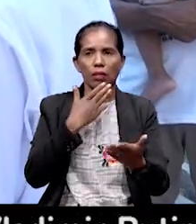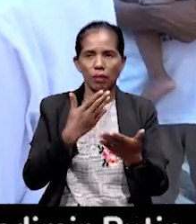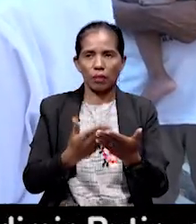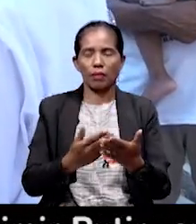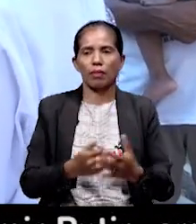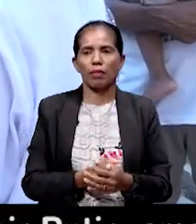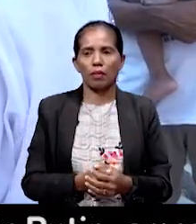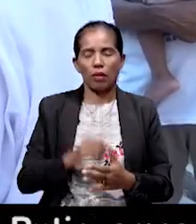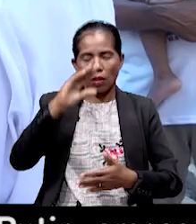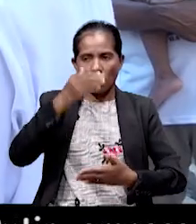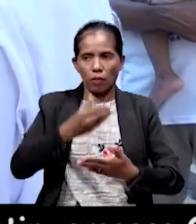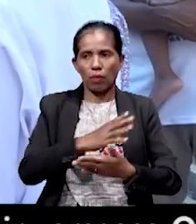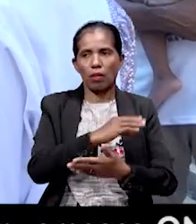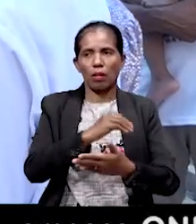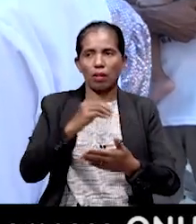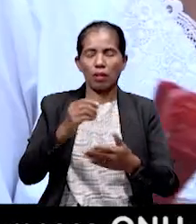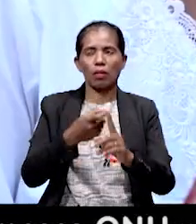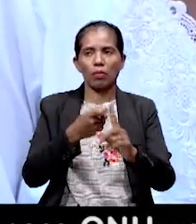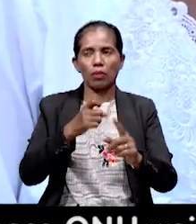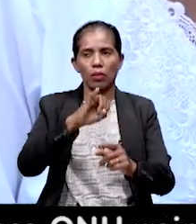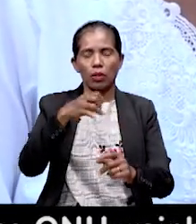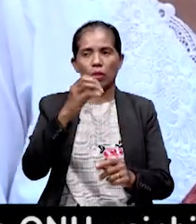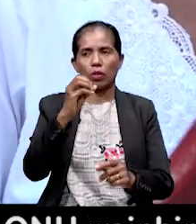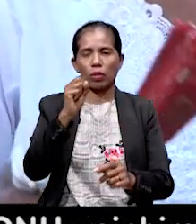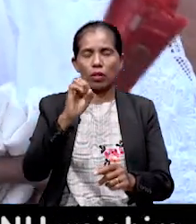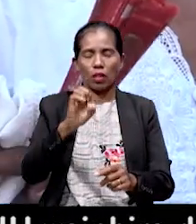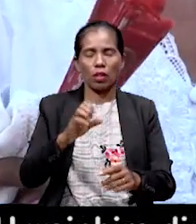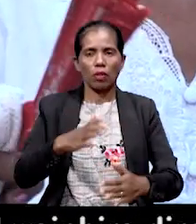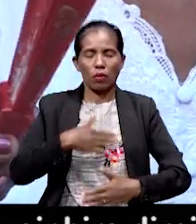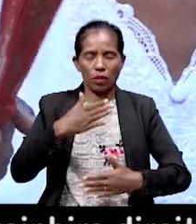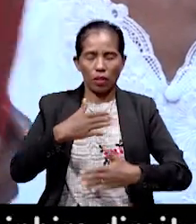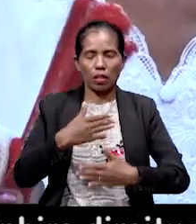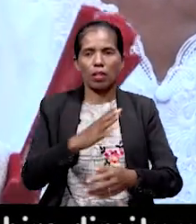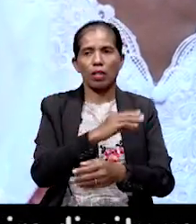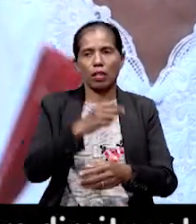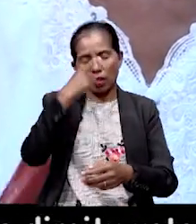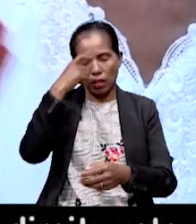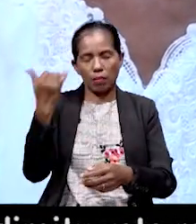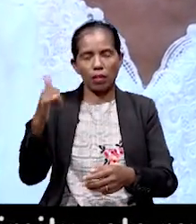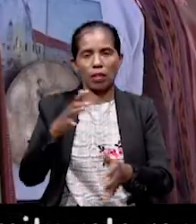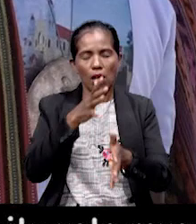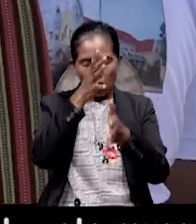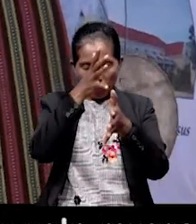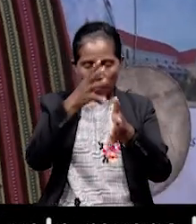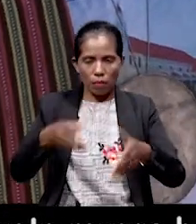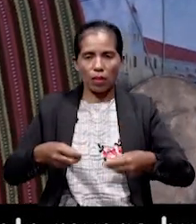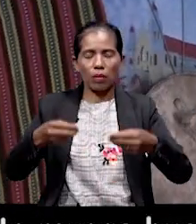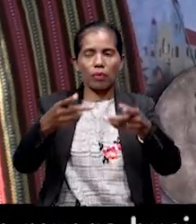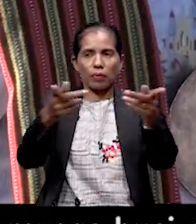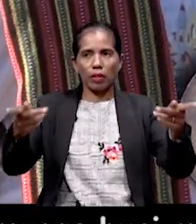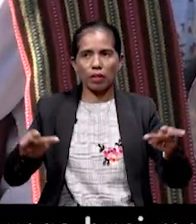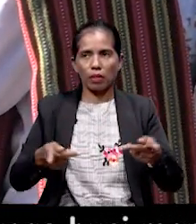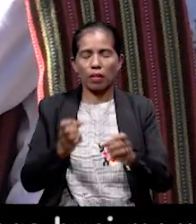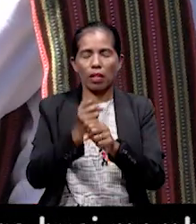geração oang no be oang husi zuze da Conceição da Silva contente no orgulho, tamba sirani avô bele oferece rai, hodi